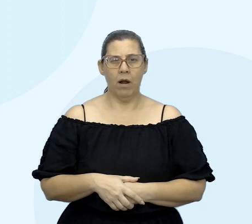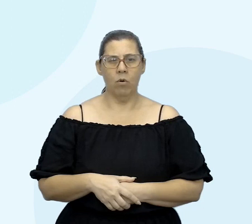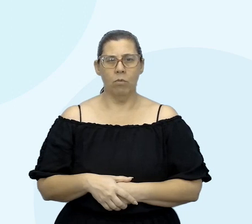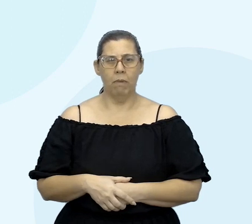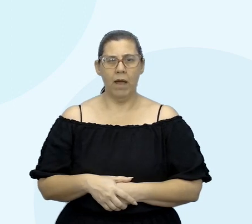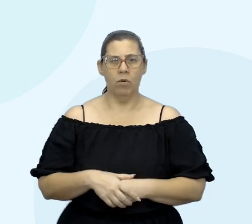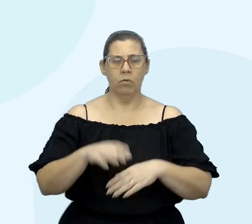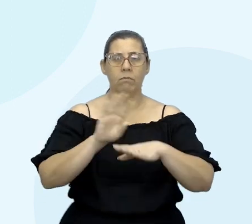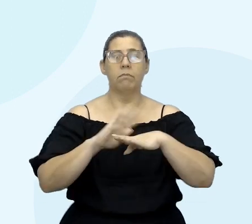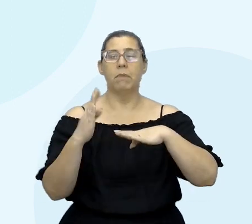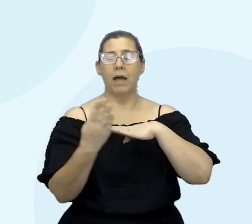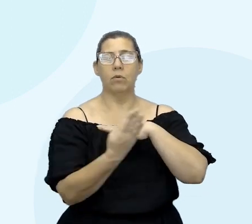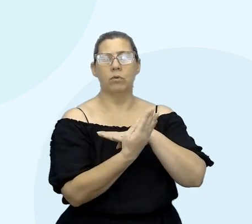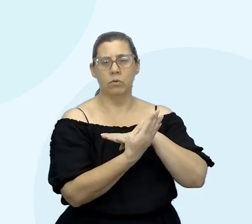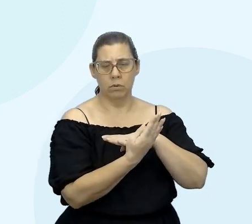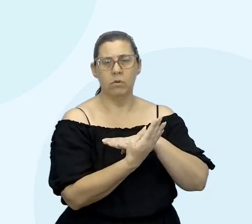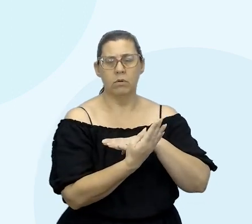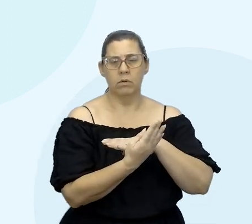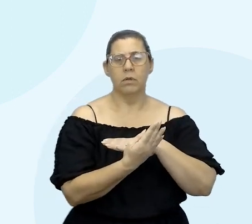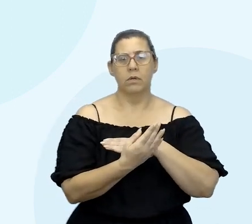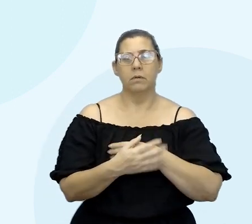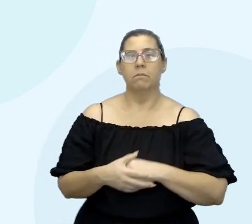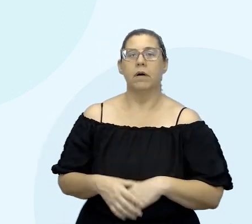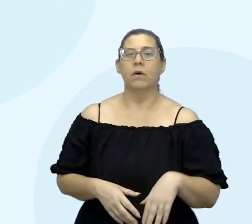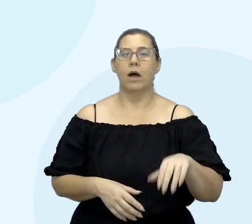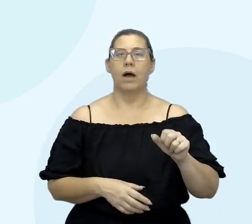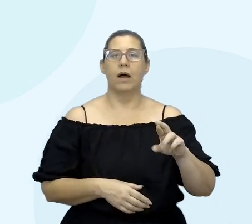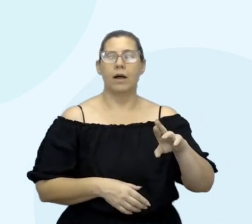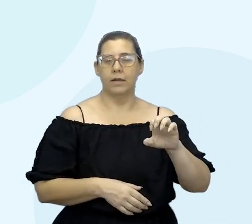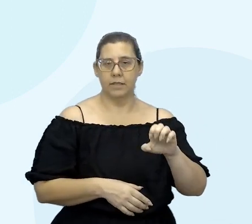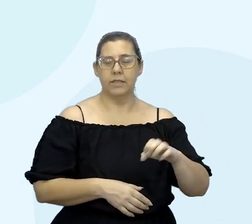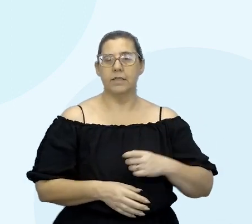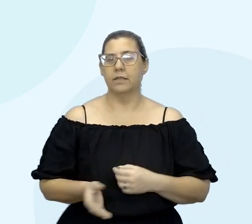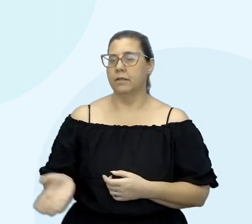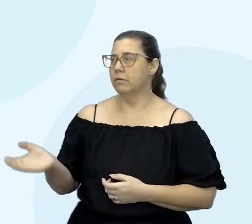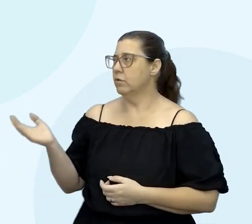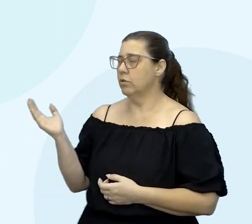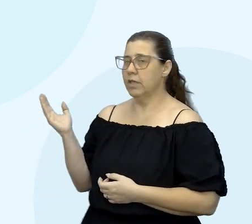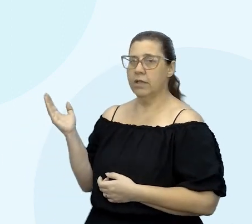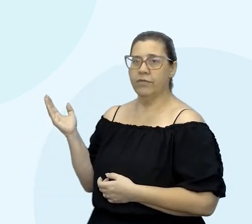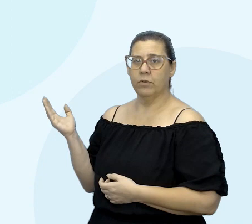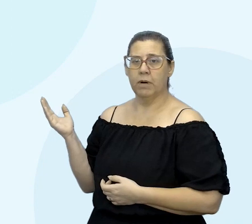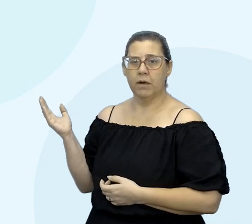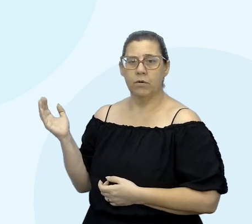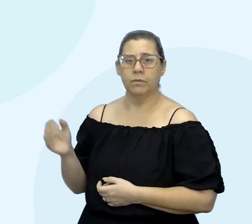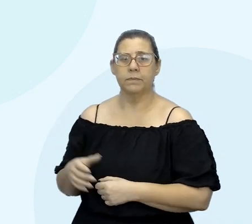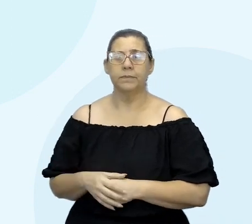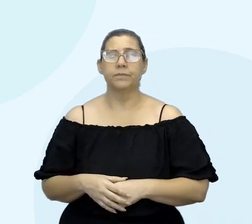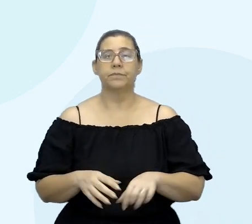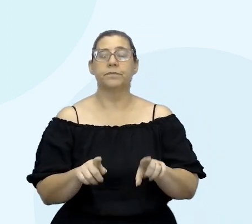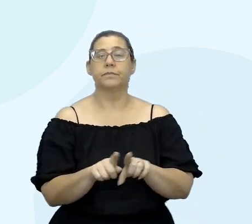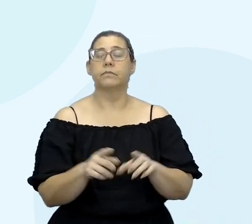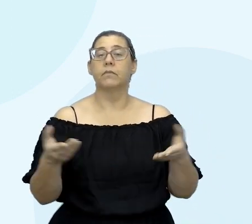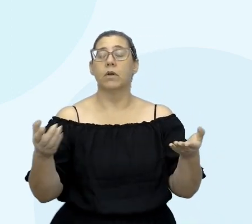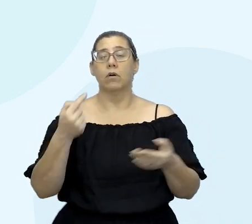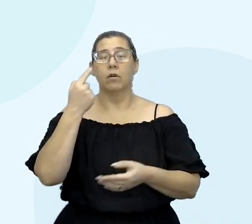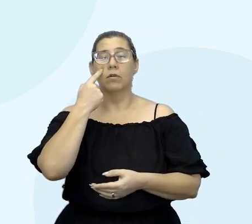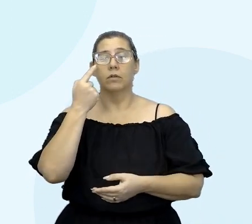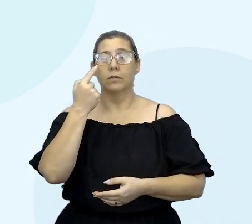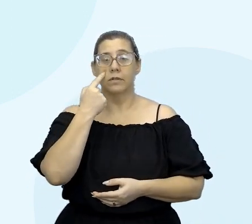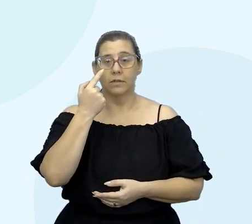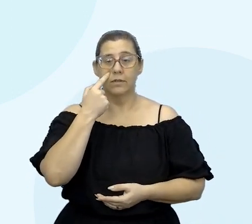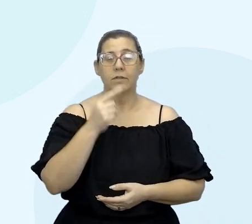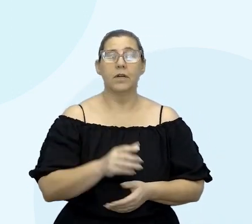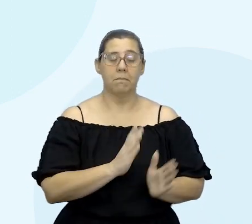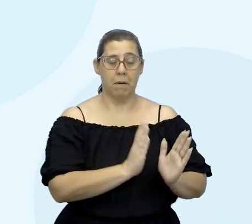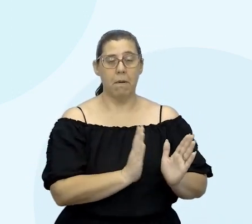vimos como é a média de temperatura e pluviosidade, né, e hoje vamos ver os passos